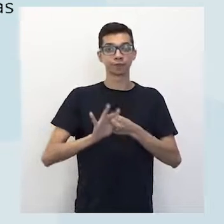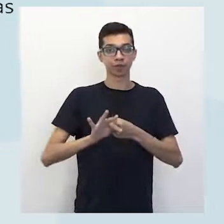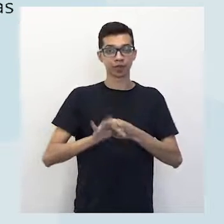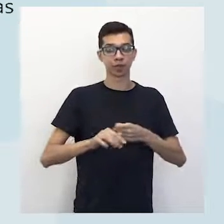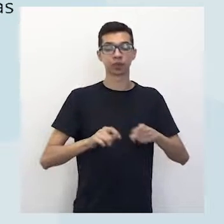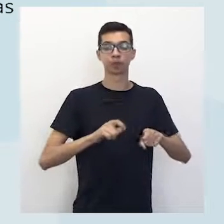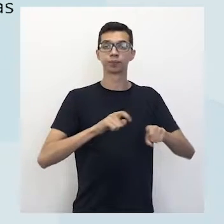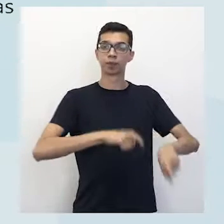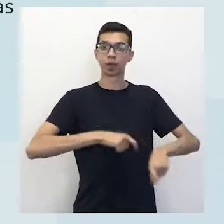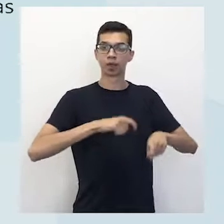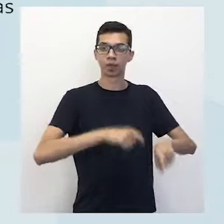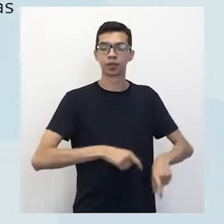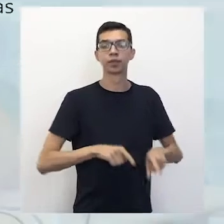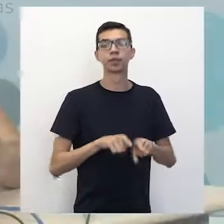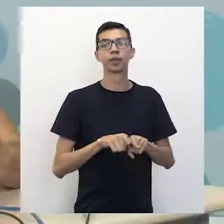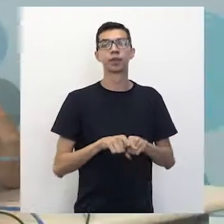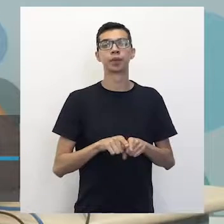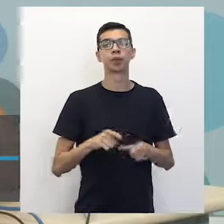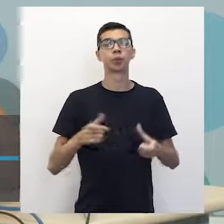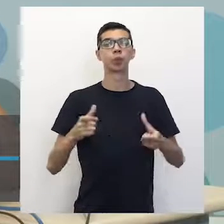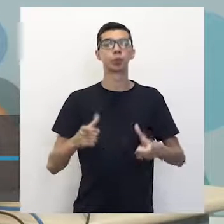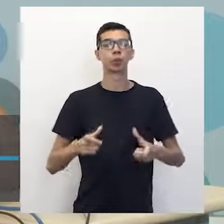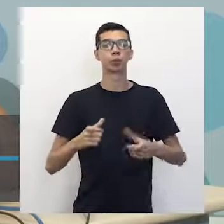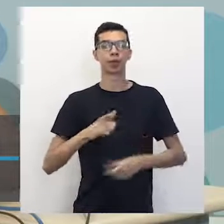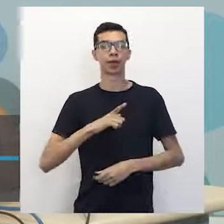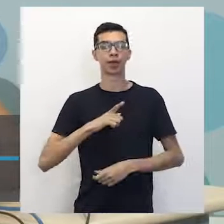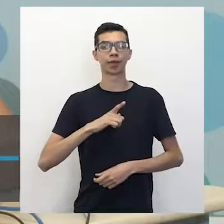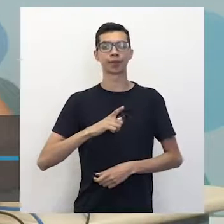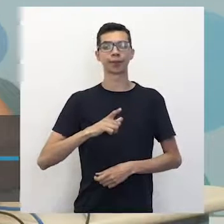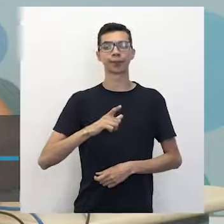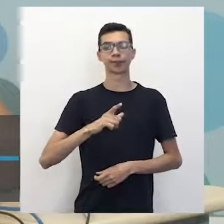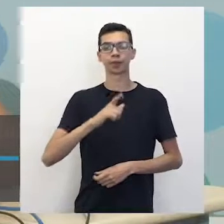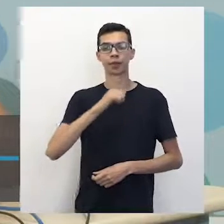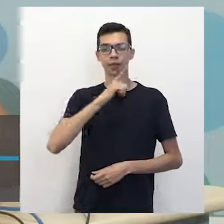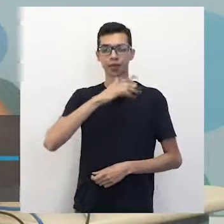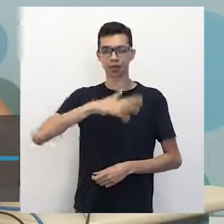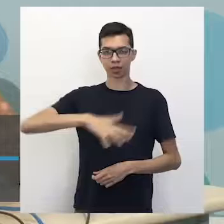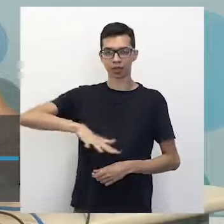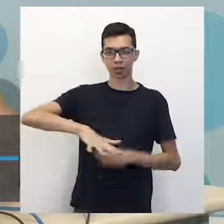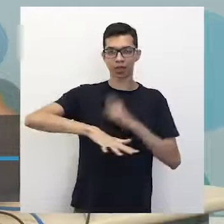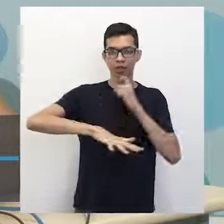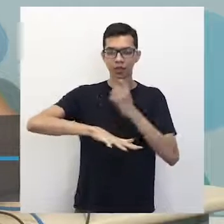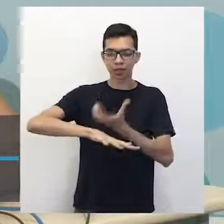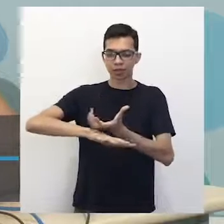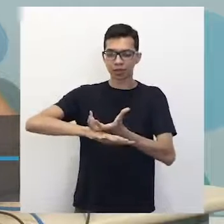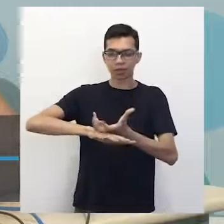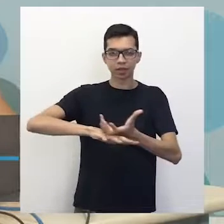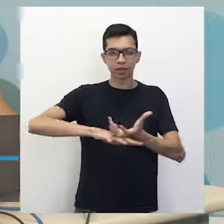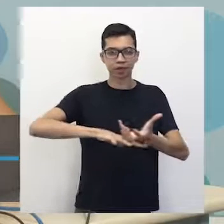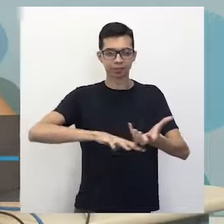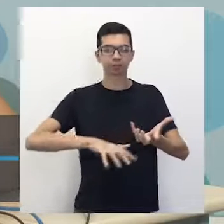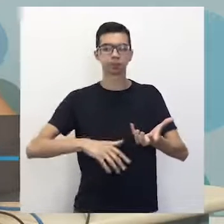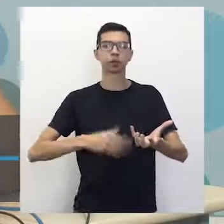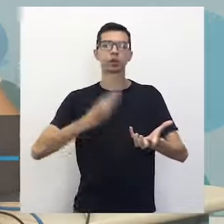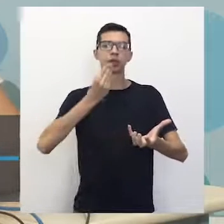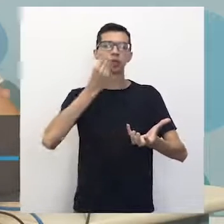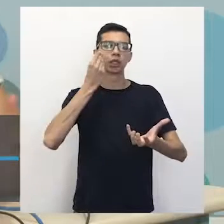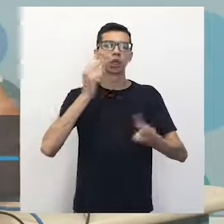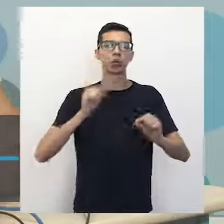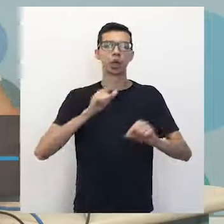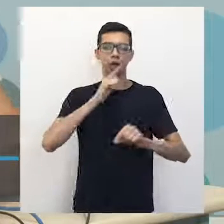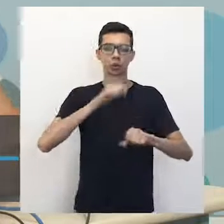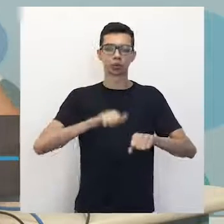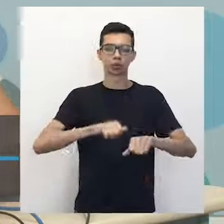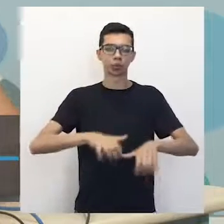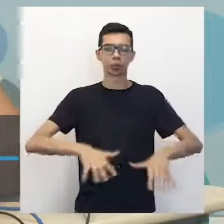drenar pântanos, né? Derrubar os bosques e as florestas para aumentar a quantidade de terras cultiváveis. Essas foram